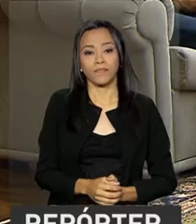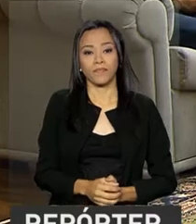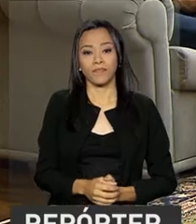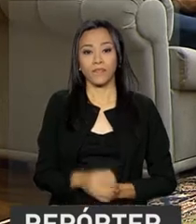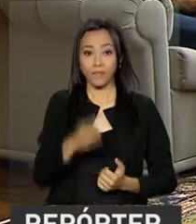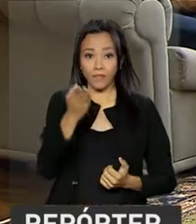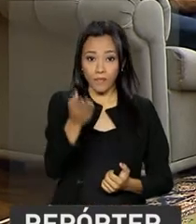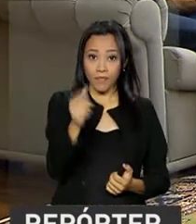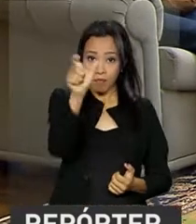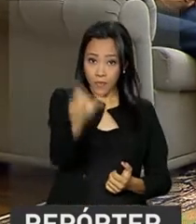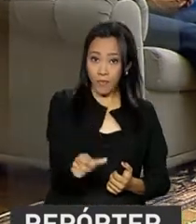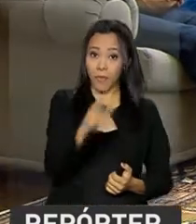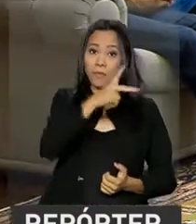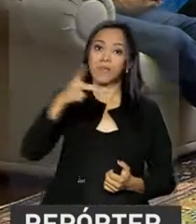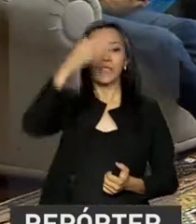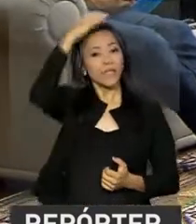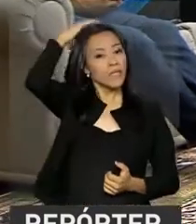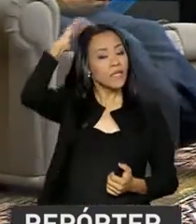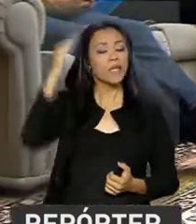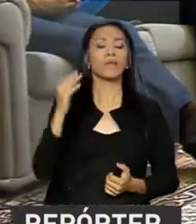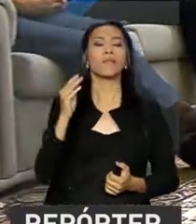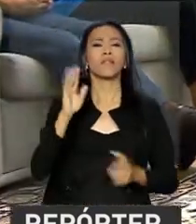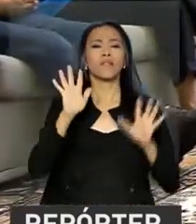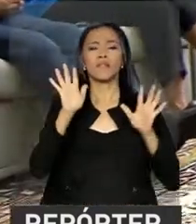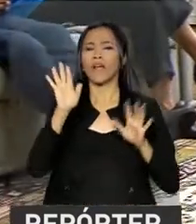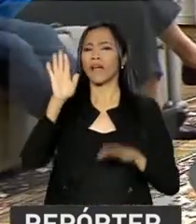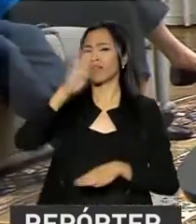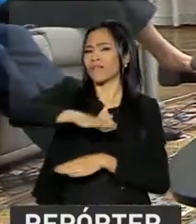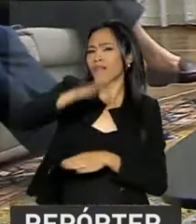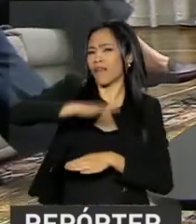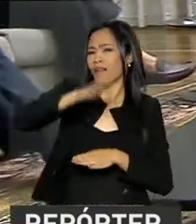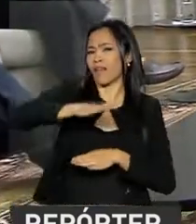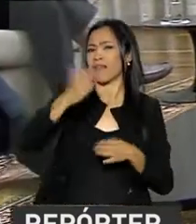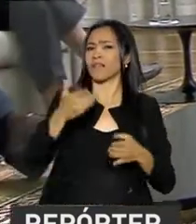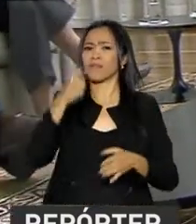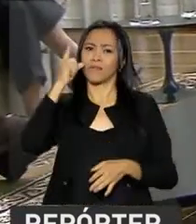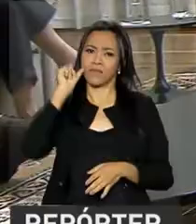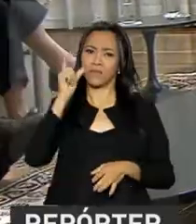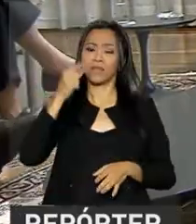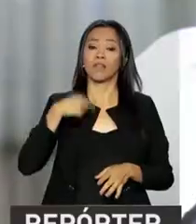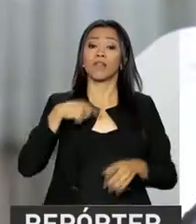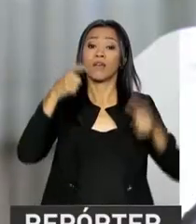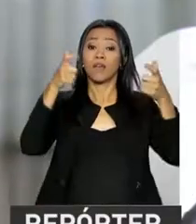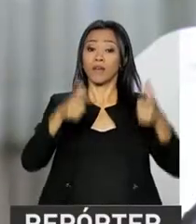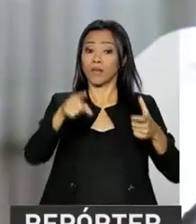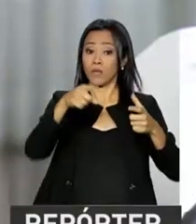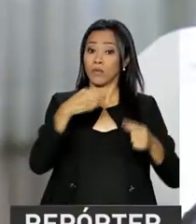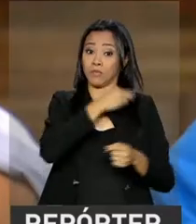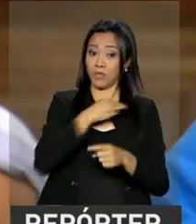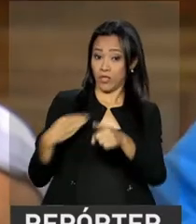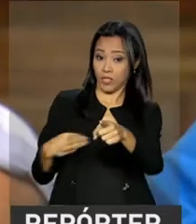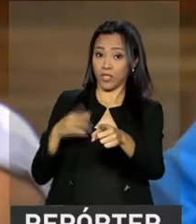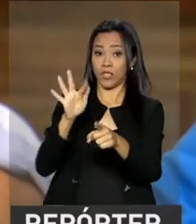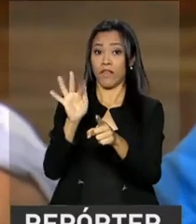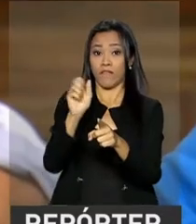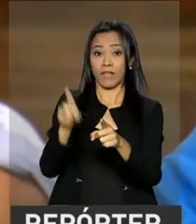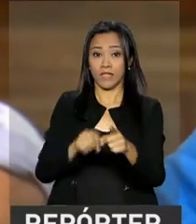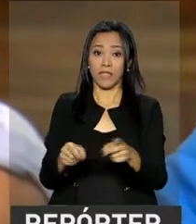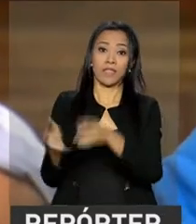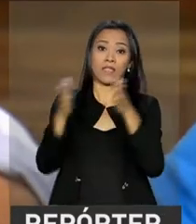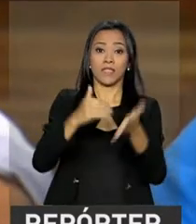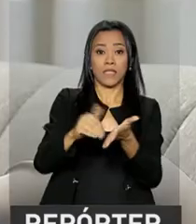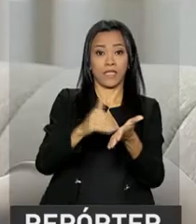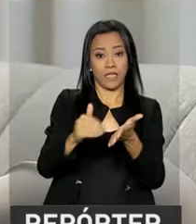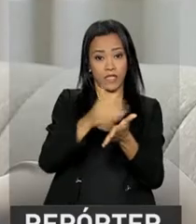o presidente michel temer recebeu no final da tarde no palácio da alvorada os ministros da fazenda da secretaria de governo